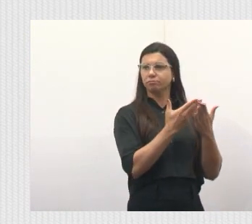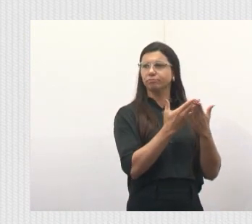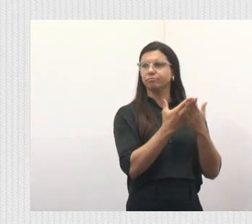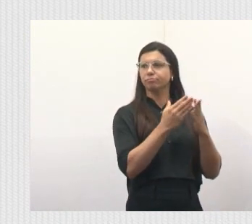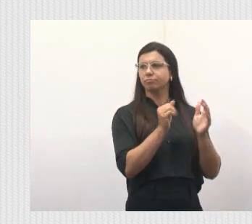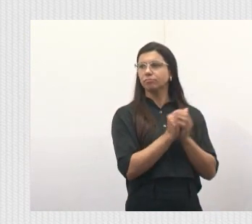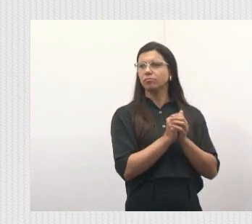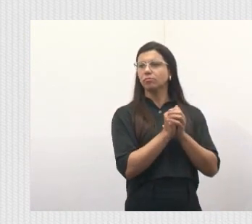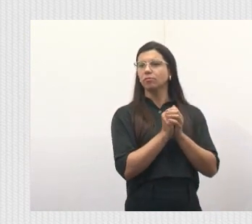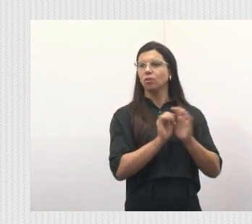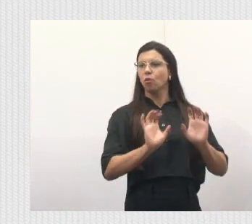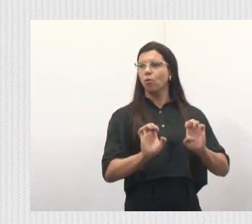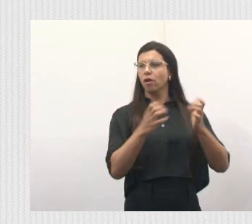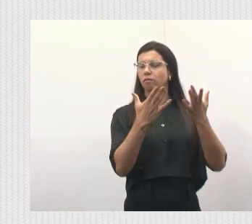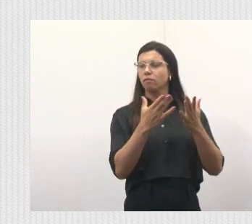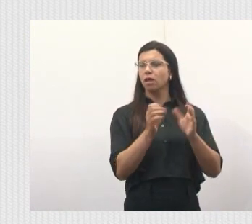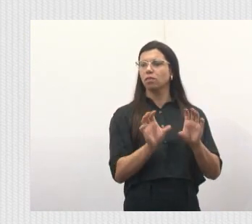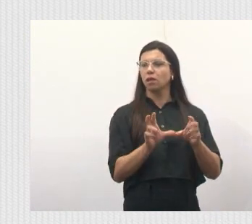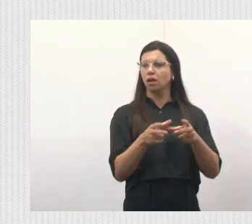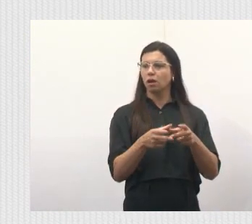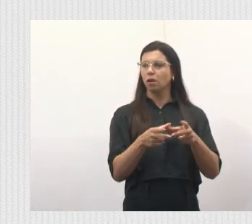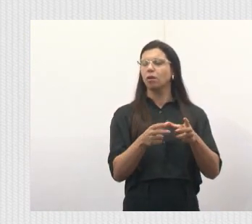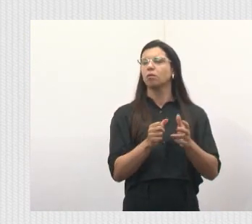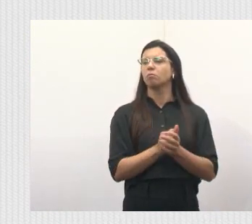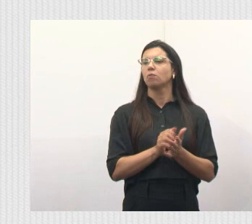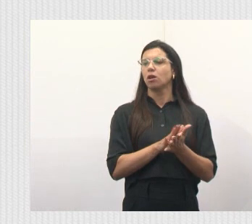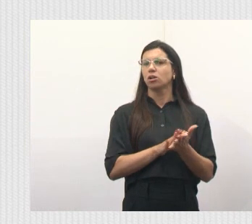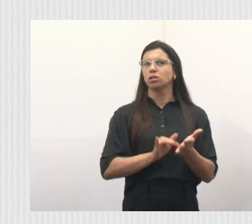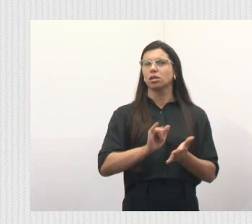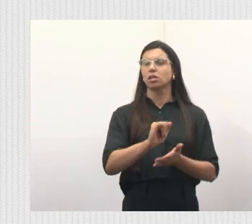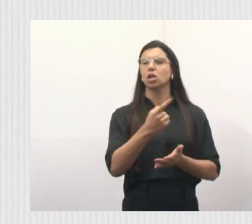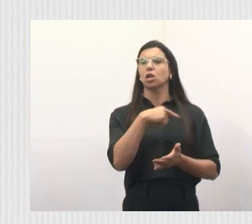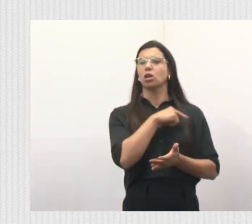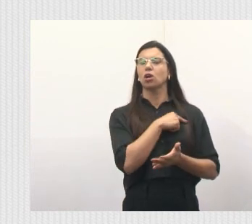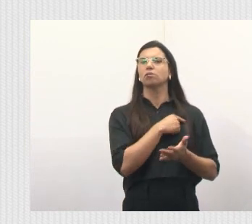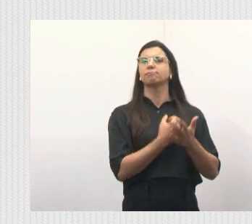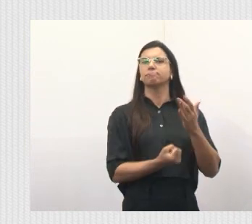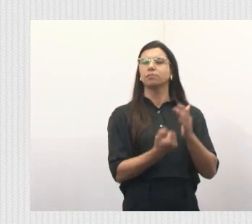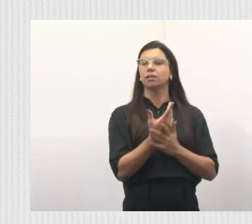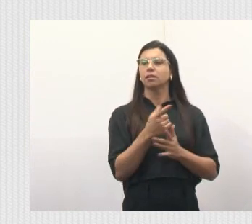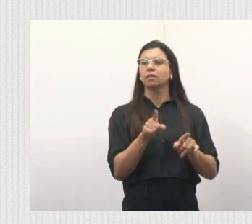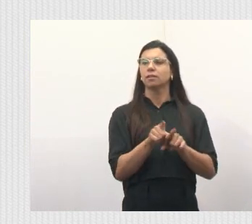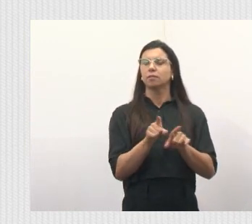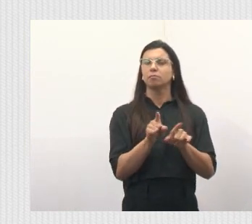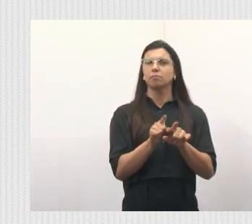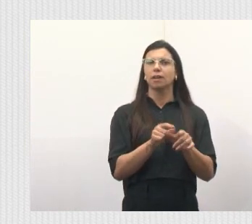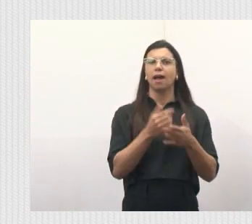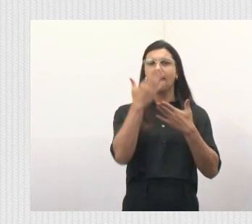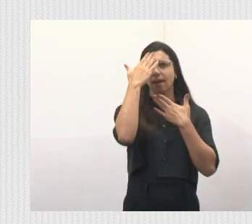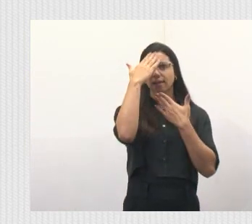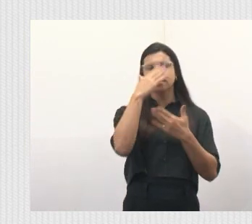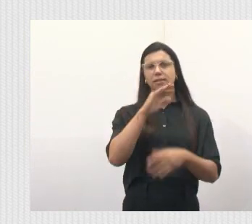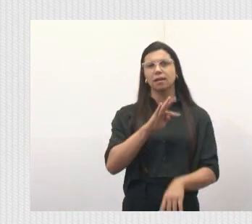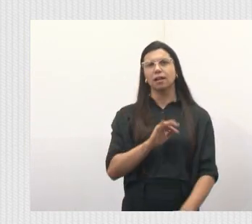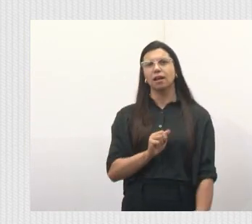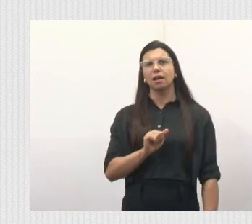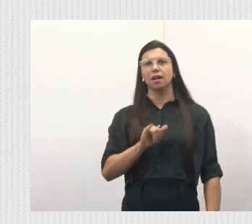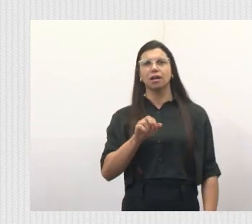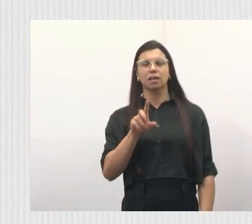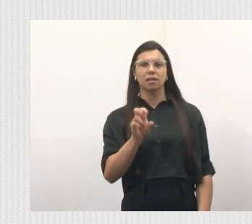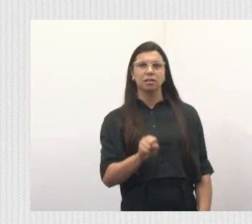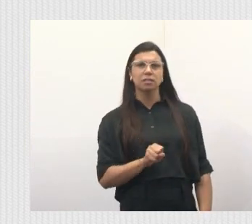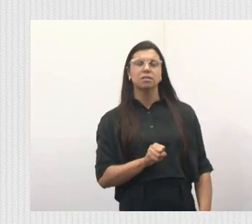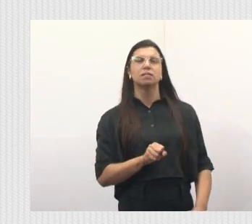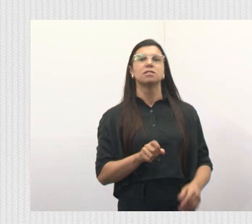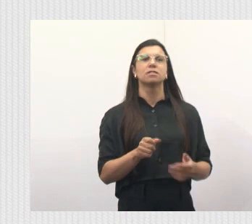gente vai realizar aqui na Câmara Municipal. Já gostaria antecipadamente de agradecer a Thaís Marpa, uma ex-aluna minha, que hoje é consultora